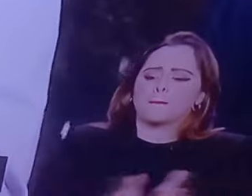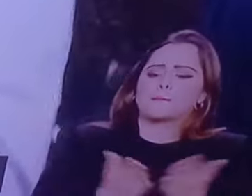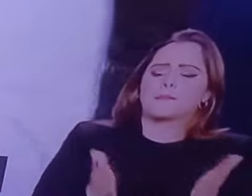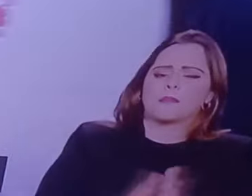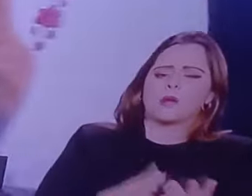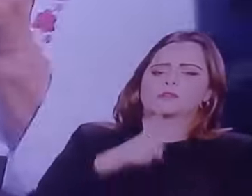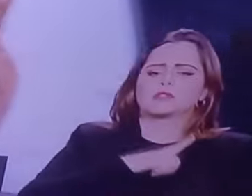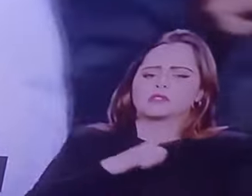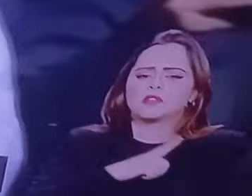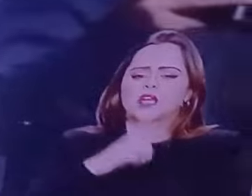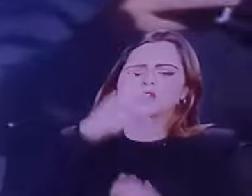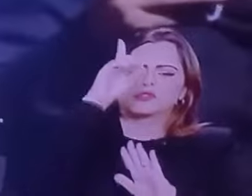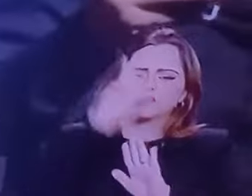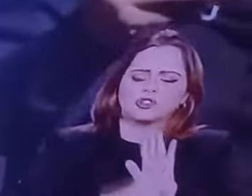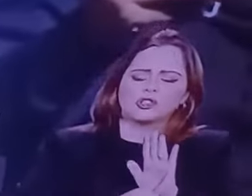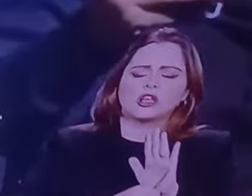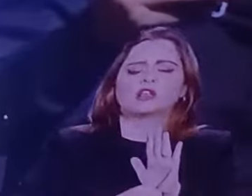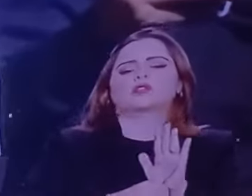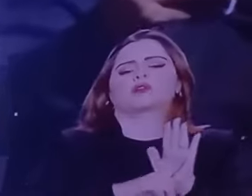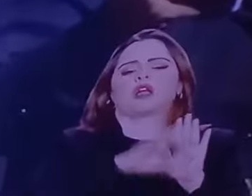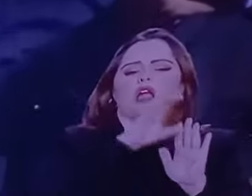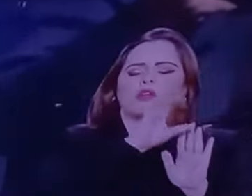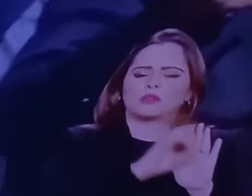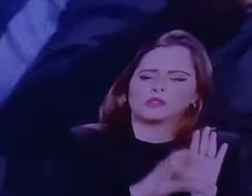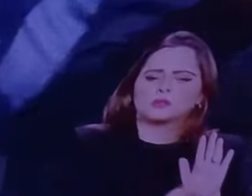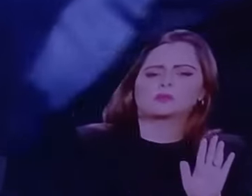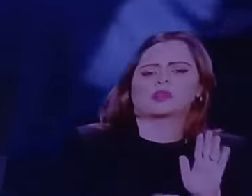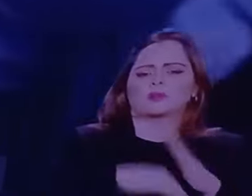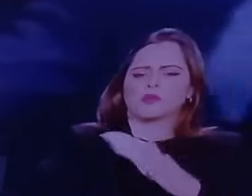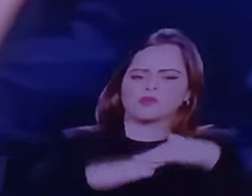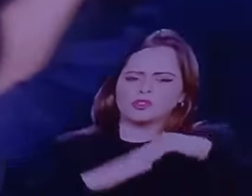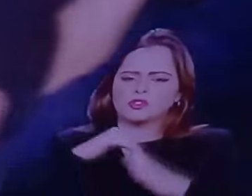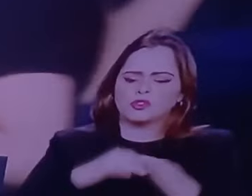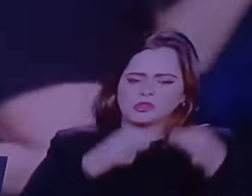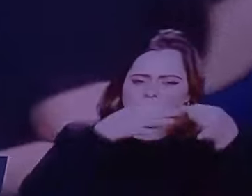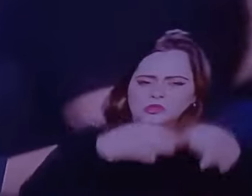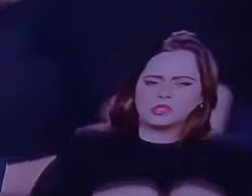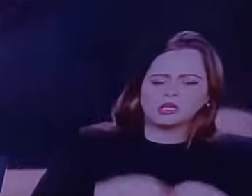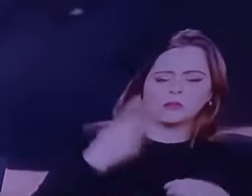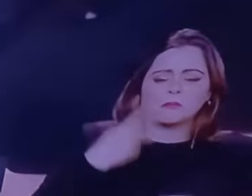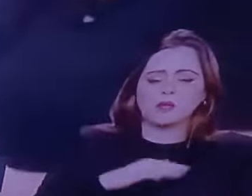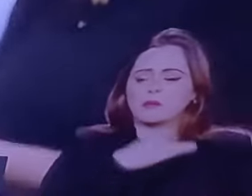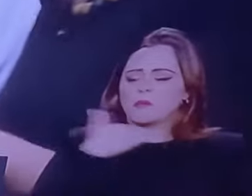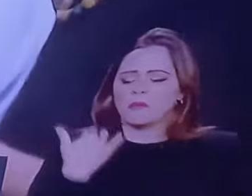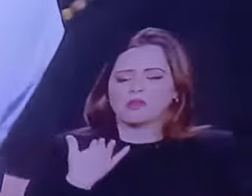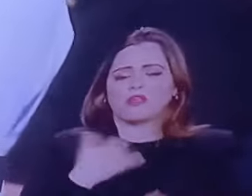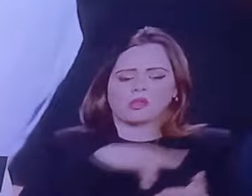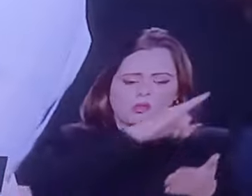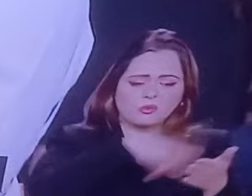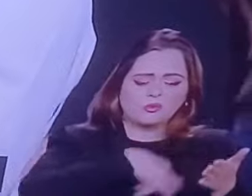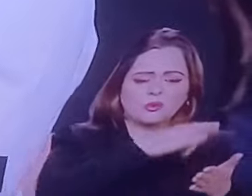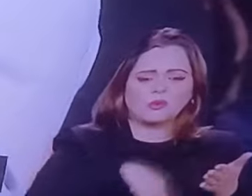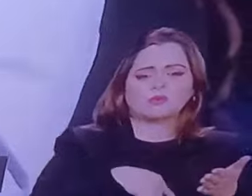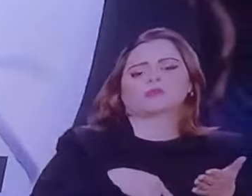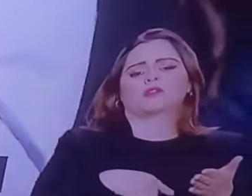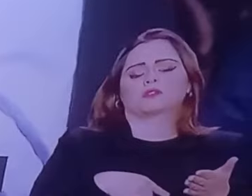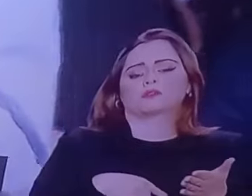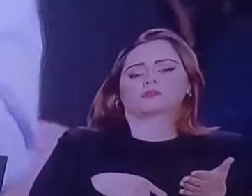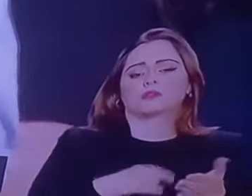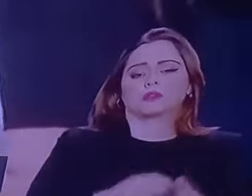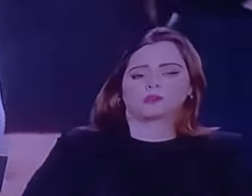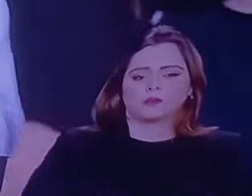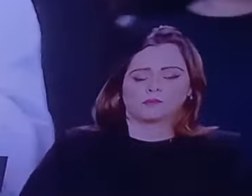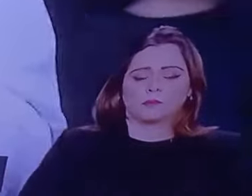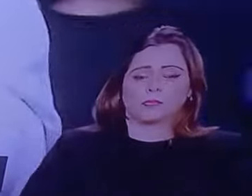direito ao chamado especialista para não morrer com uma receita na cabeceira da cama.